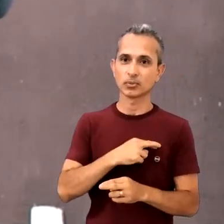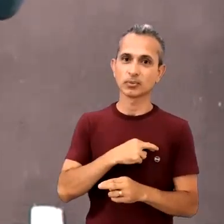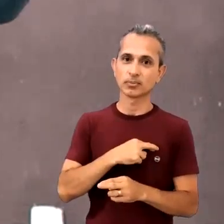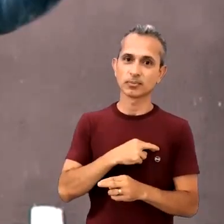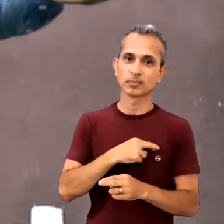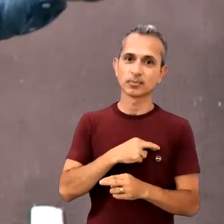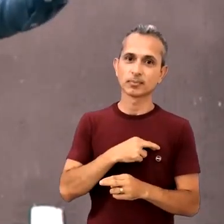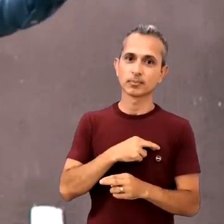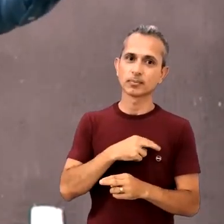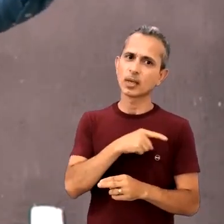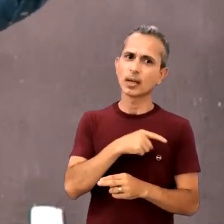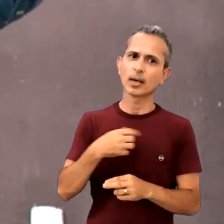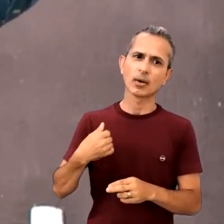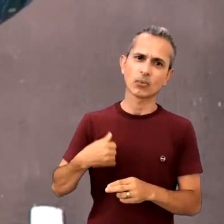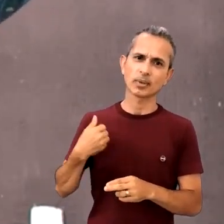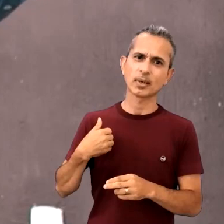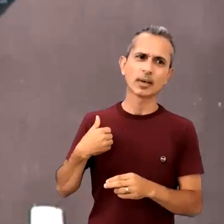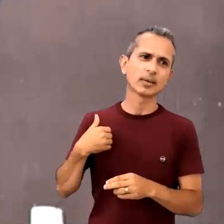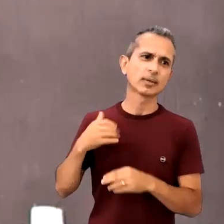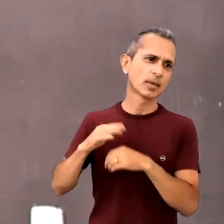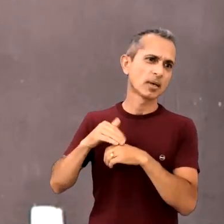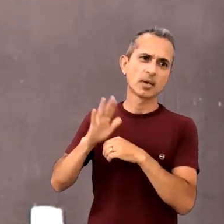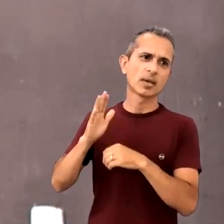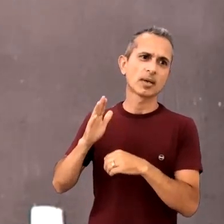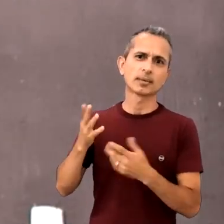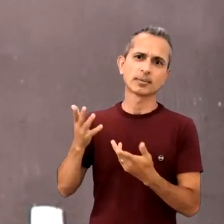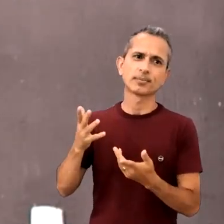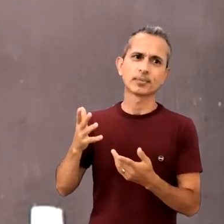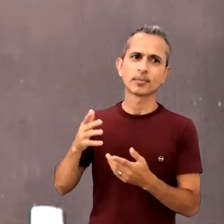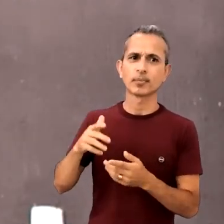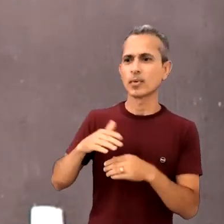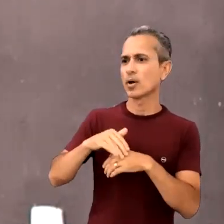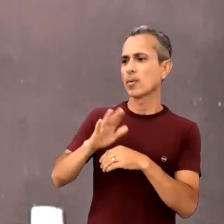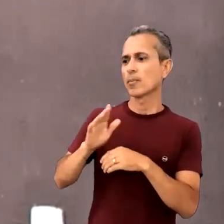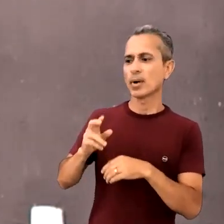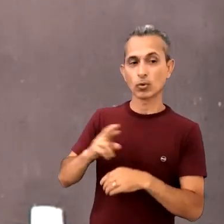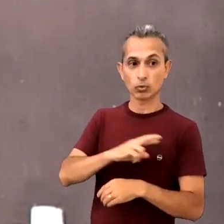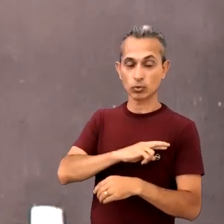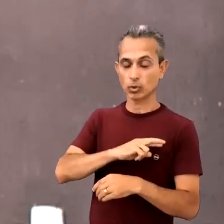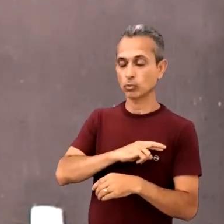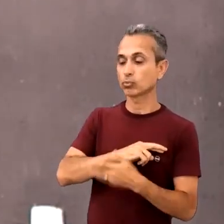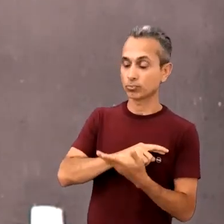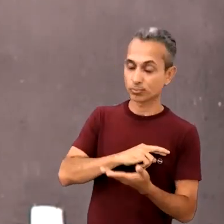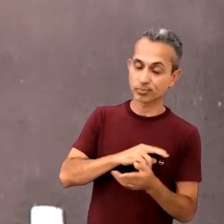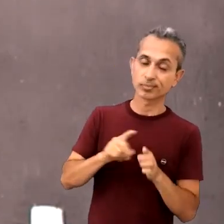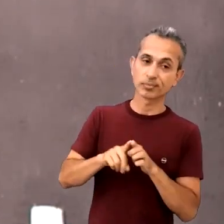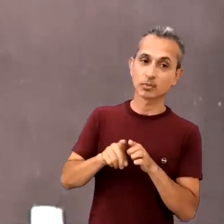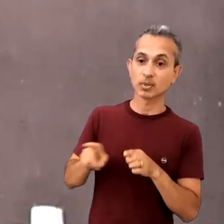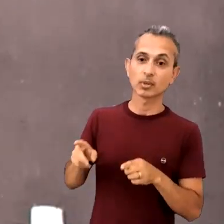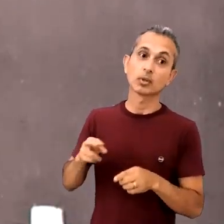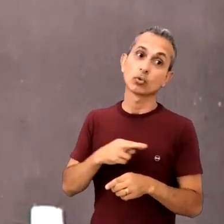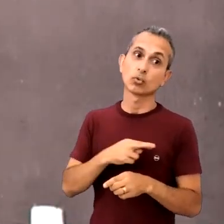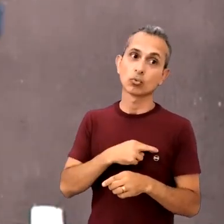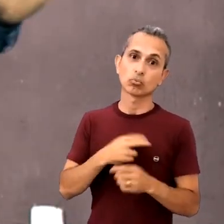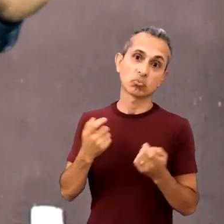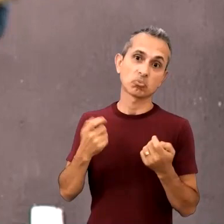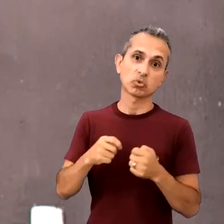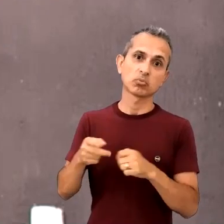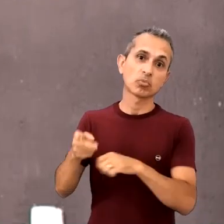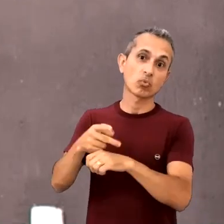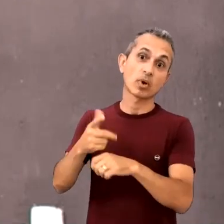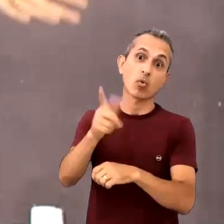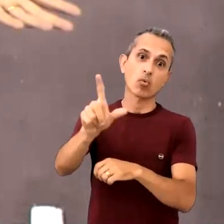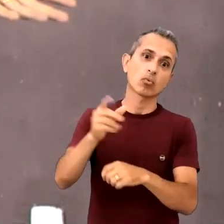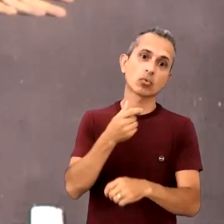Ele era um homem bem mais velho do que ela. Ela poderia muito bem buscar casar com outro homem, não teria erro